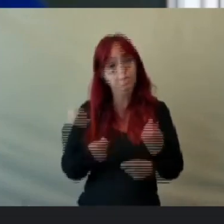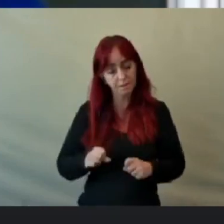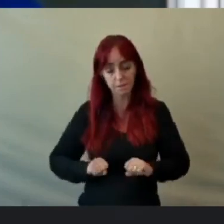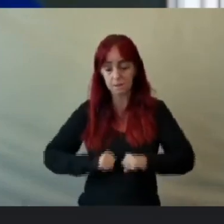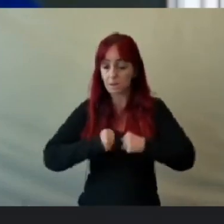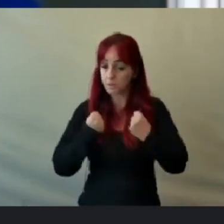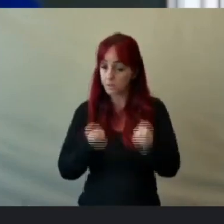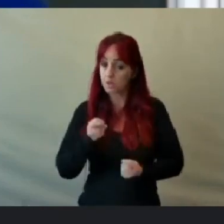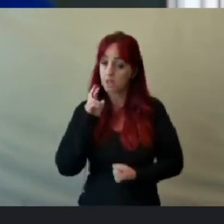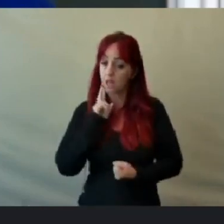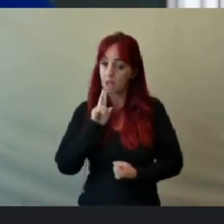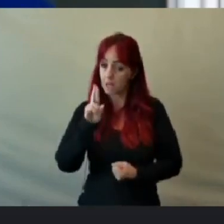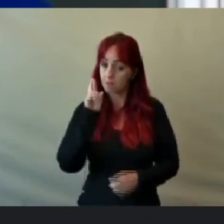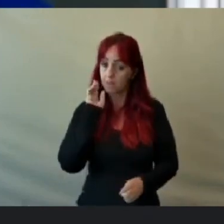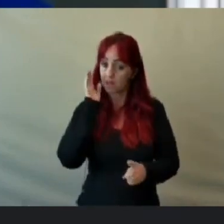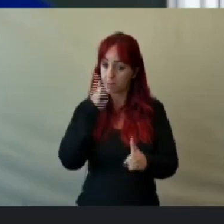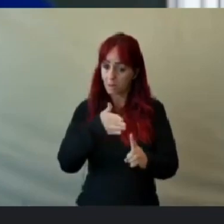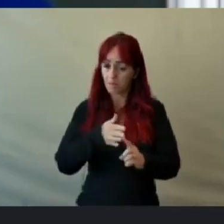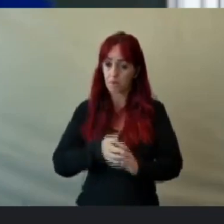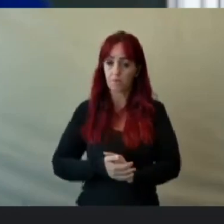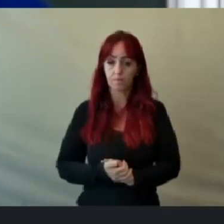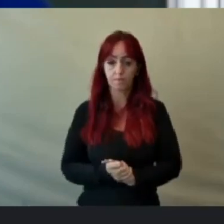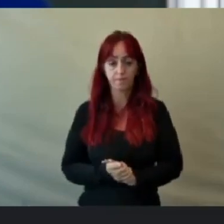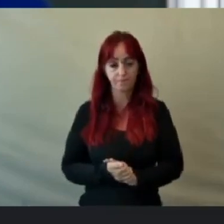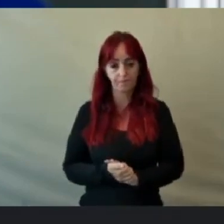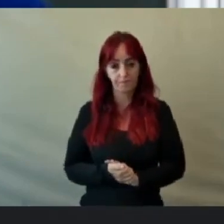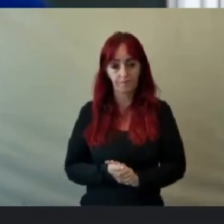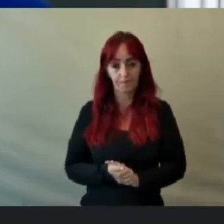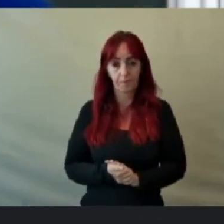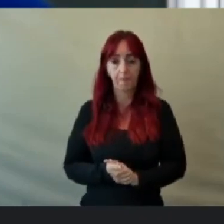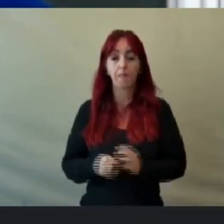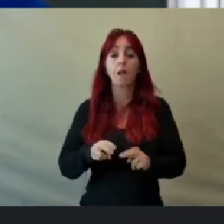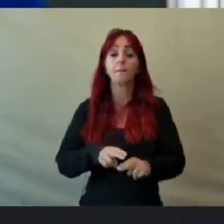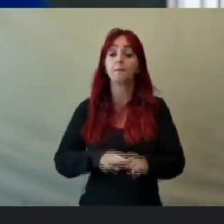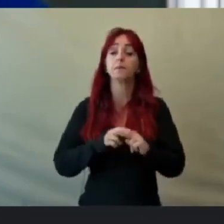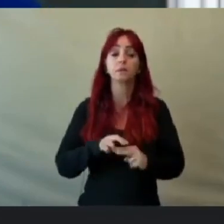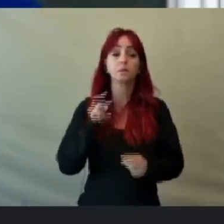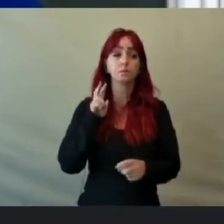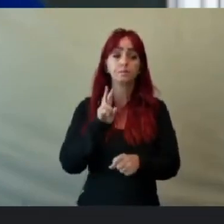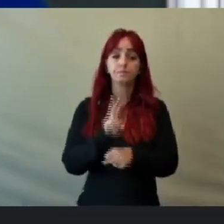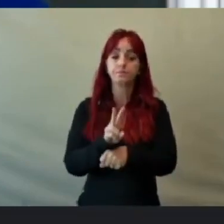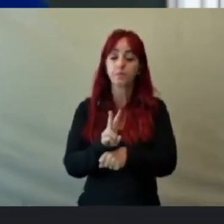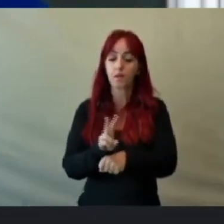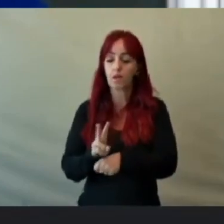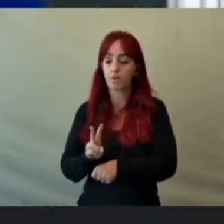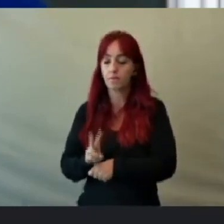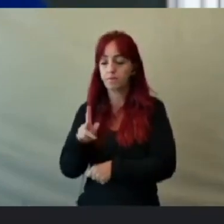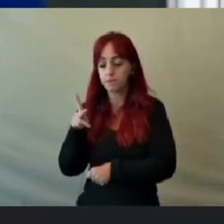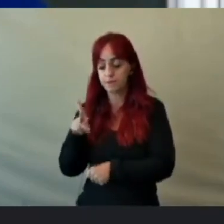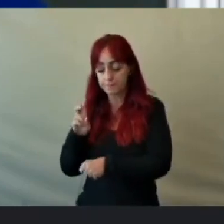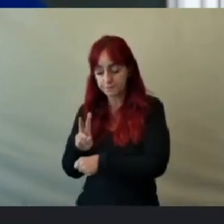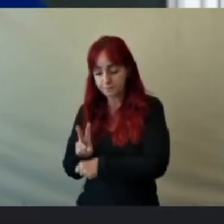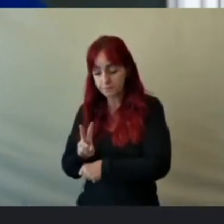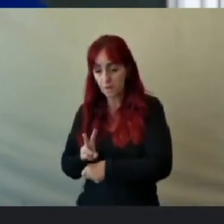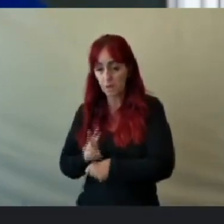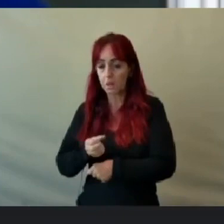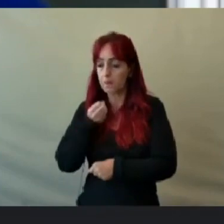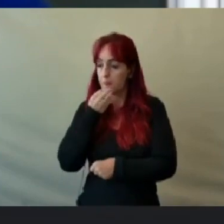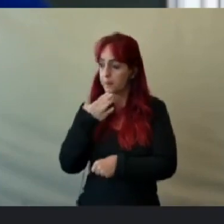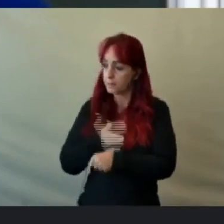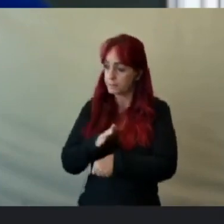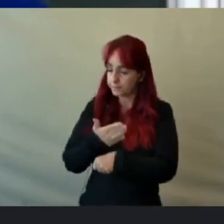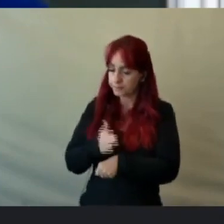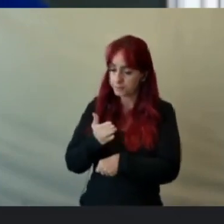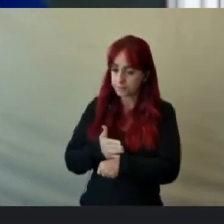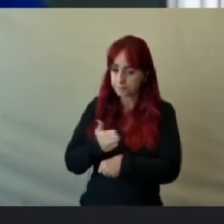por isso o cuidador ele tem que ser uma pessoa muito bem treinada ele tem que saber lidar com